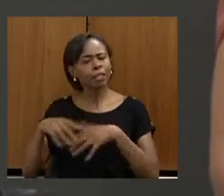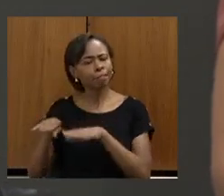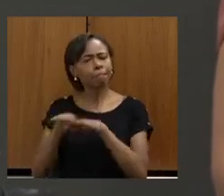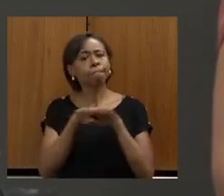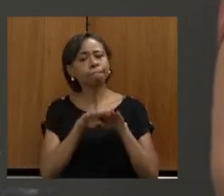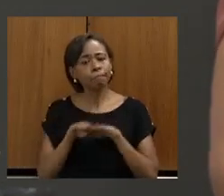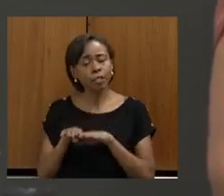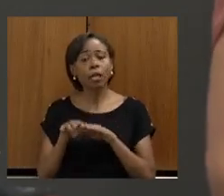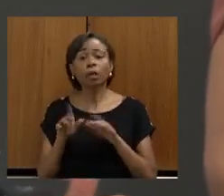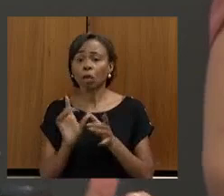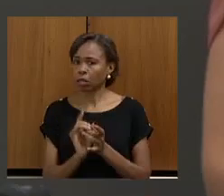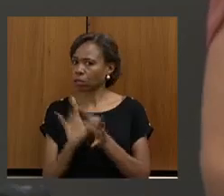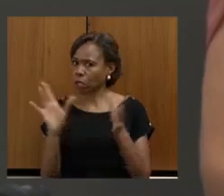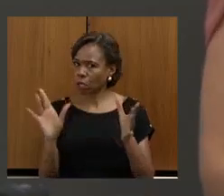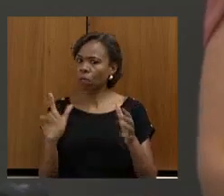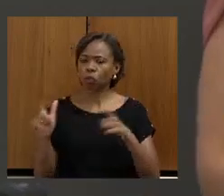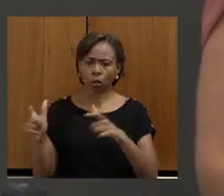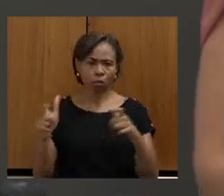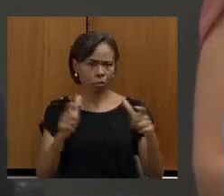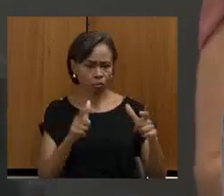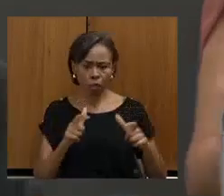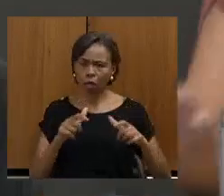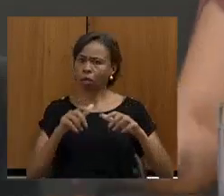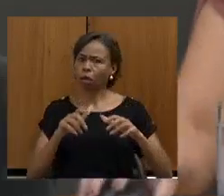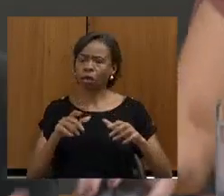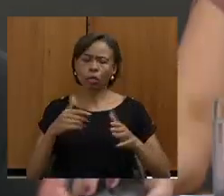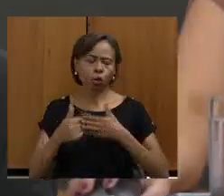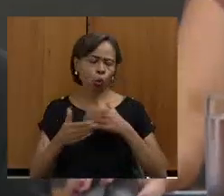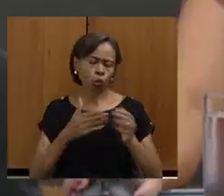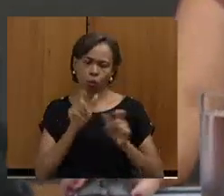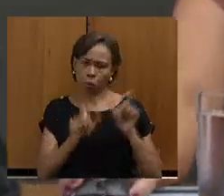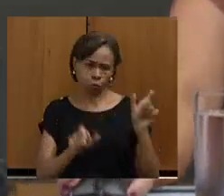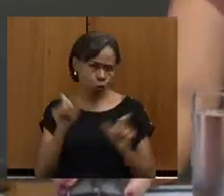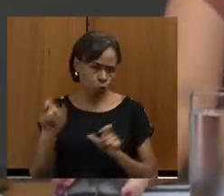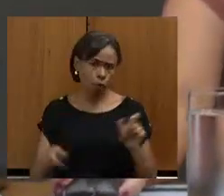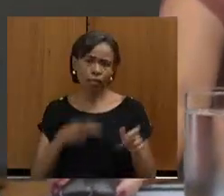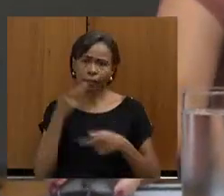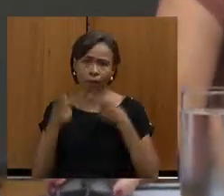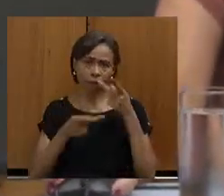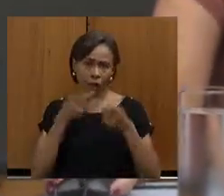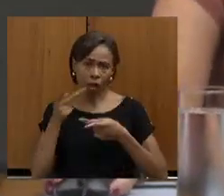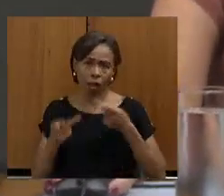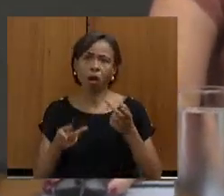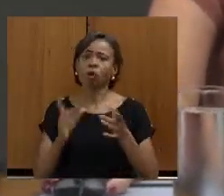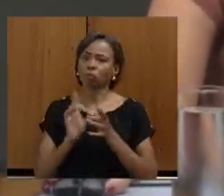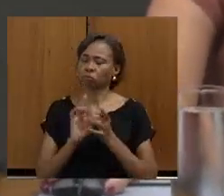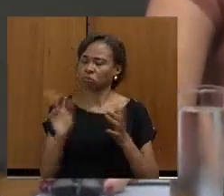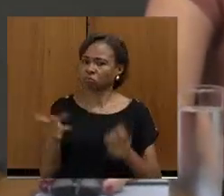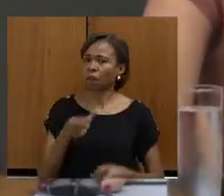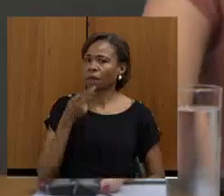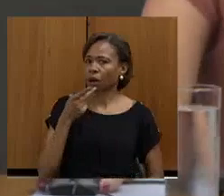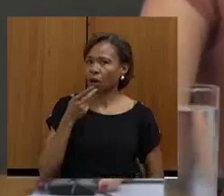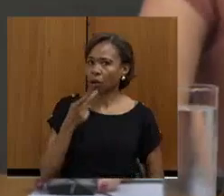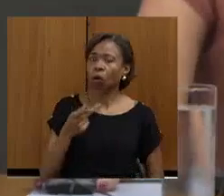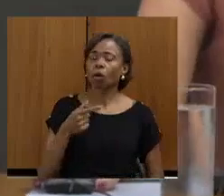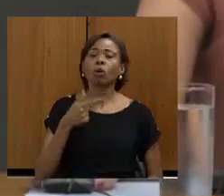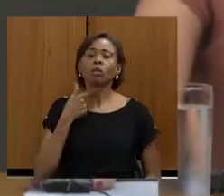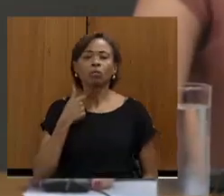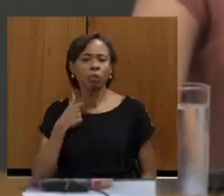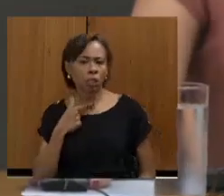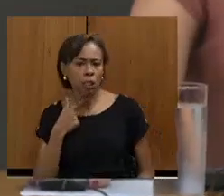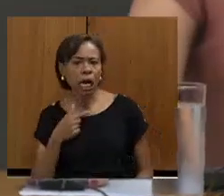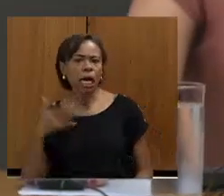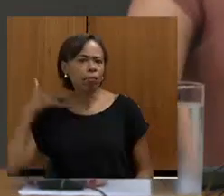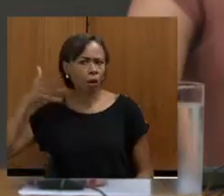foi dado espaço para todos os lados, todo mundo que quis falar, falou, todo mundo que quis manifestar,